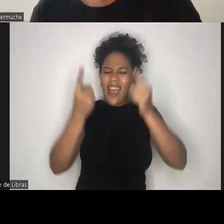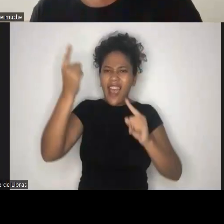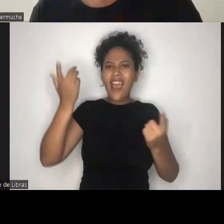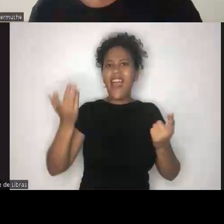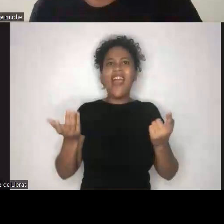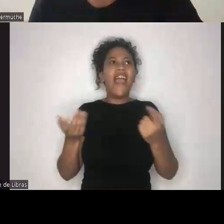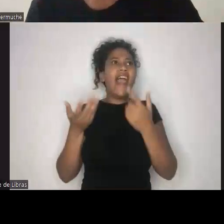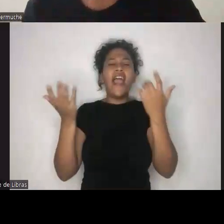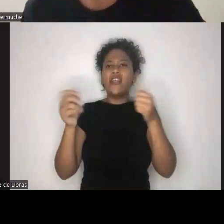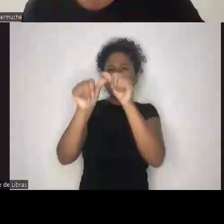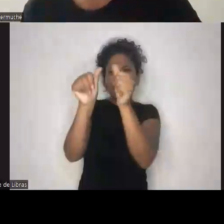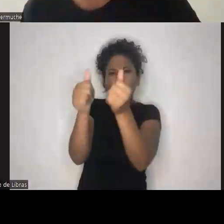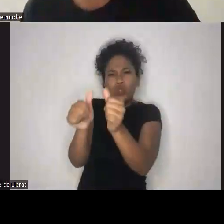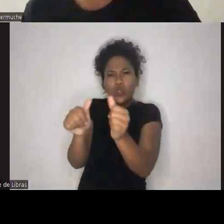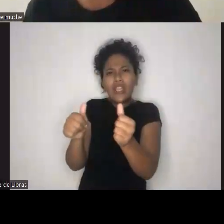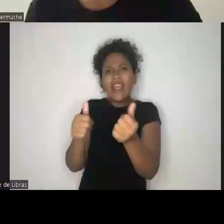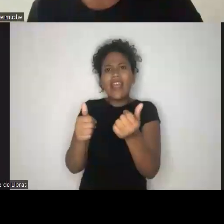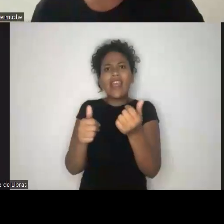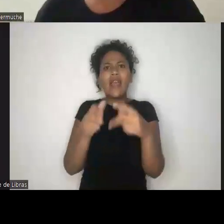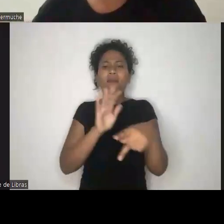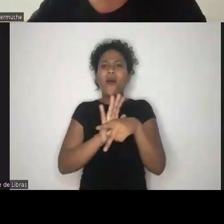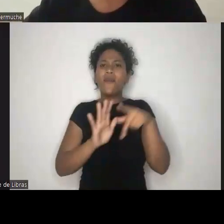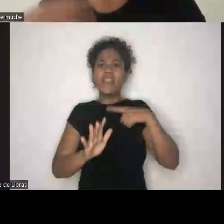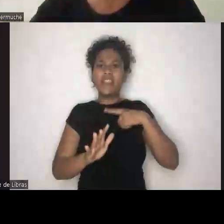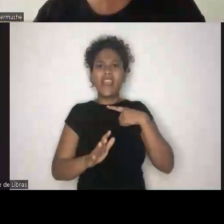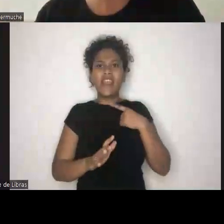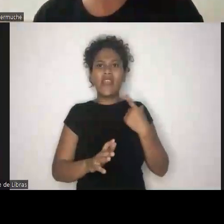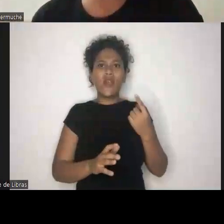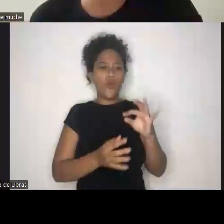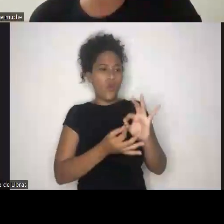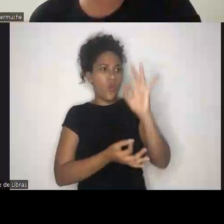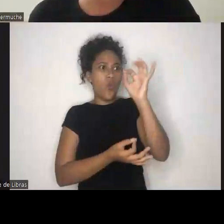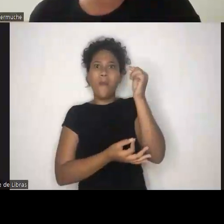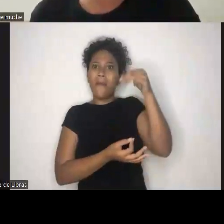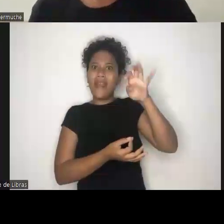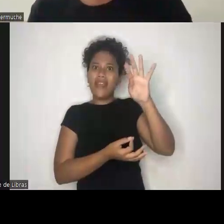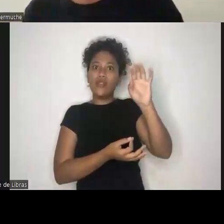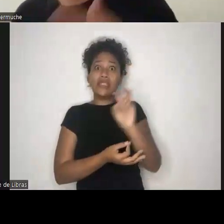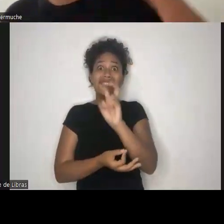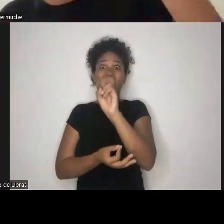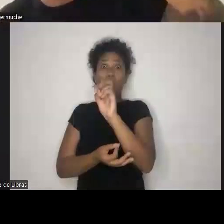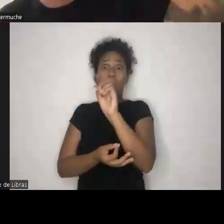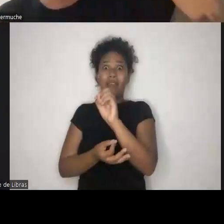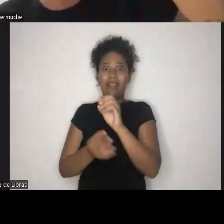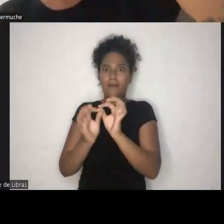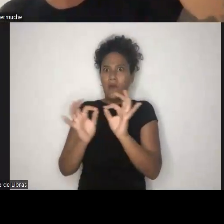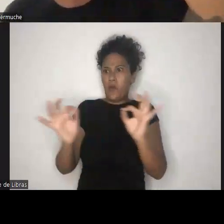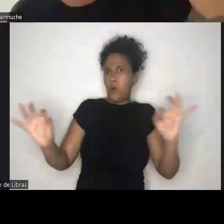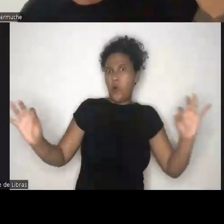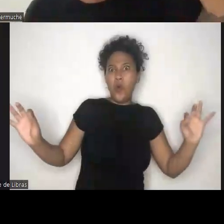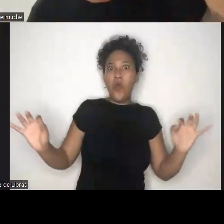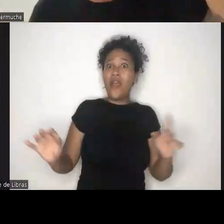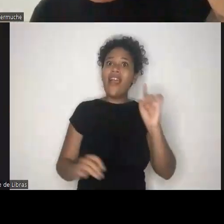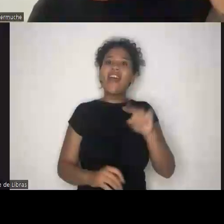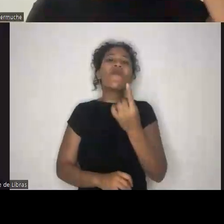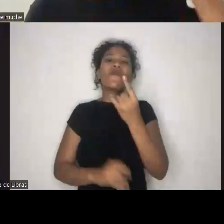de com gabaritos de um para um com 50 metros de largura Então esse é um dos galpões que